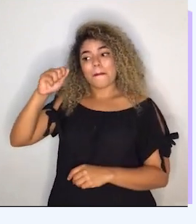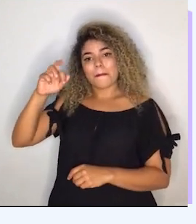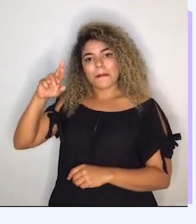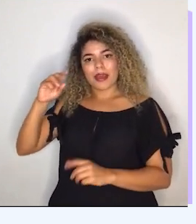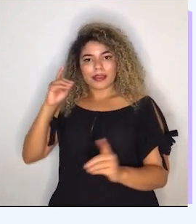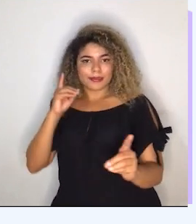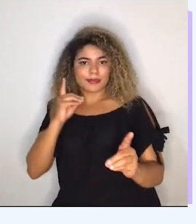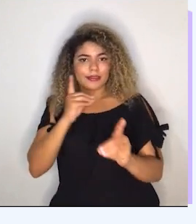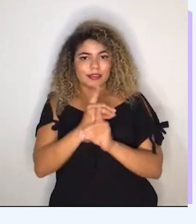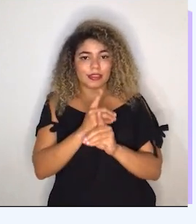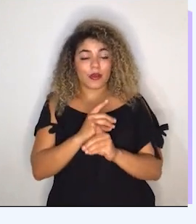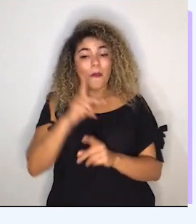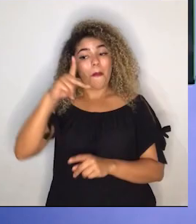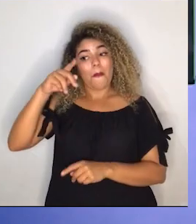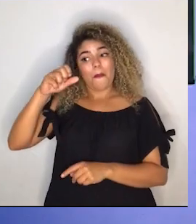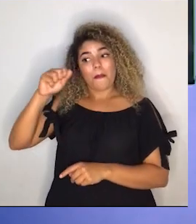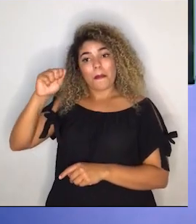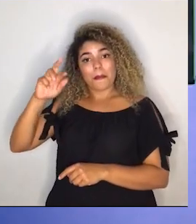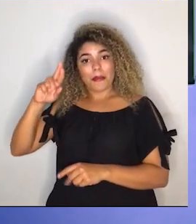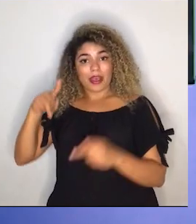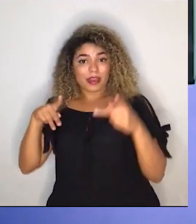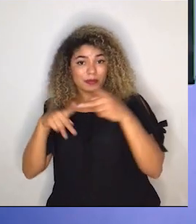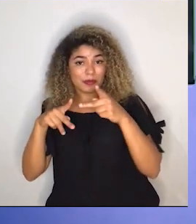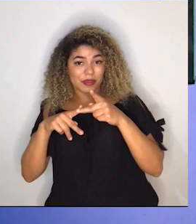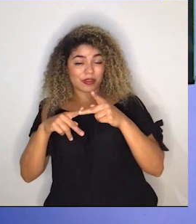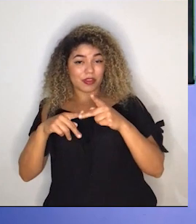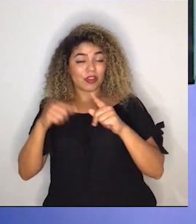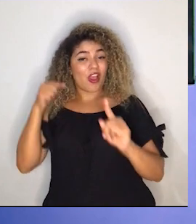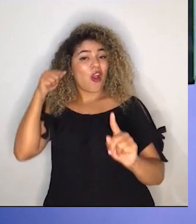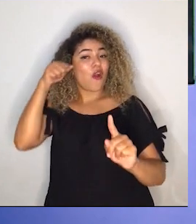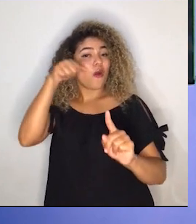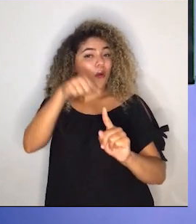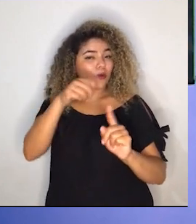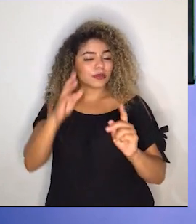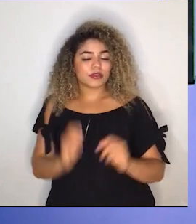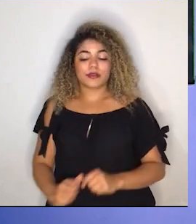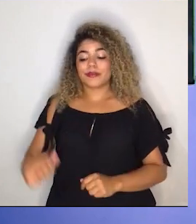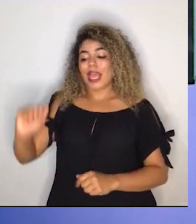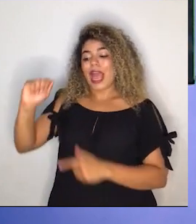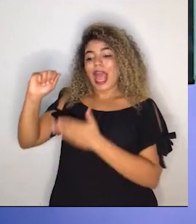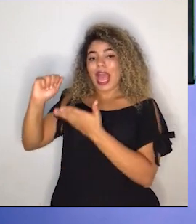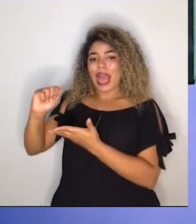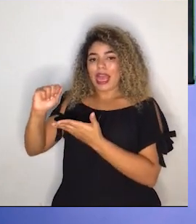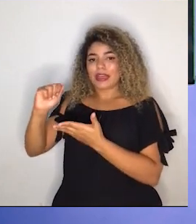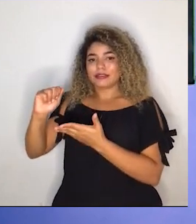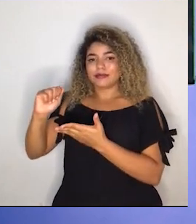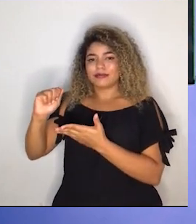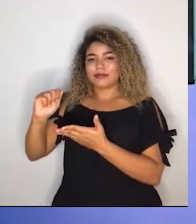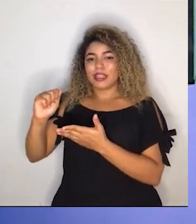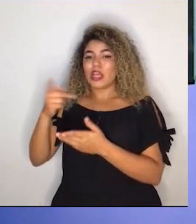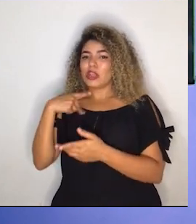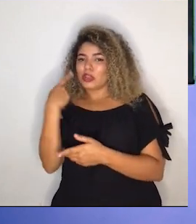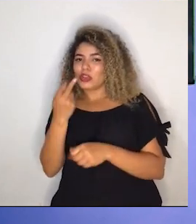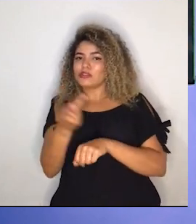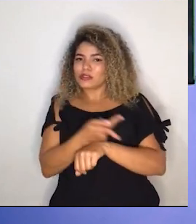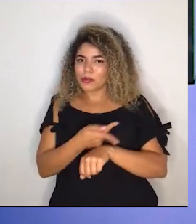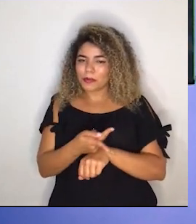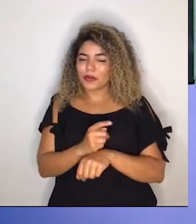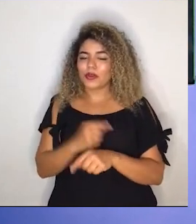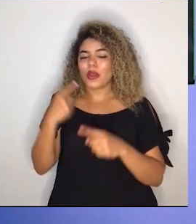sendo uma preposição de finalidade. Nesta questão, a letra A é a opção que estamos procurando,